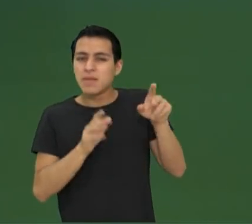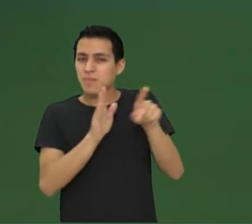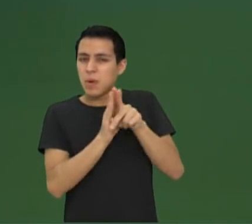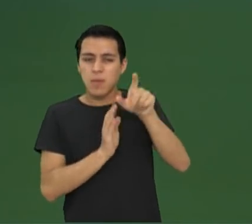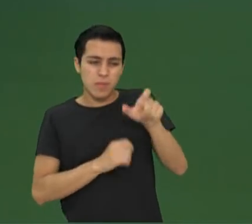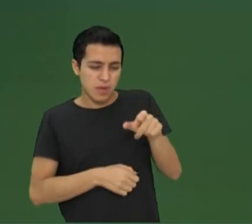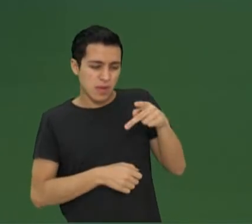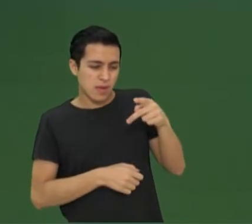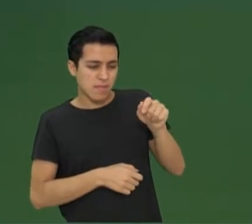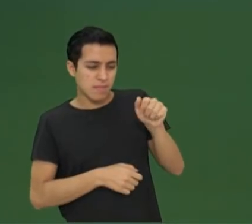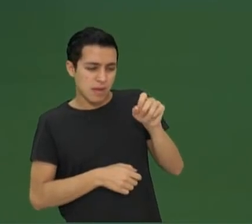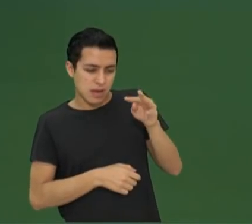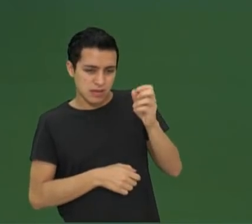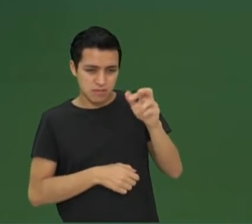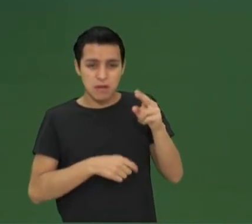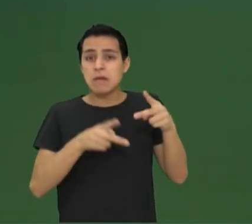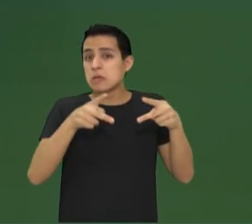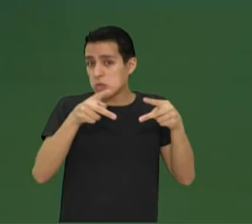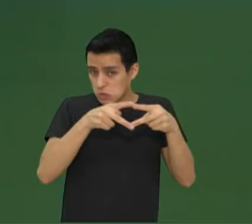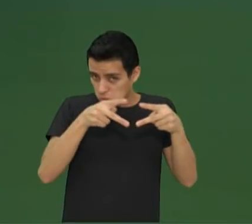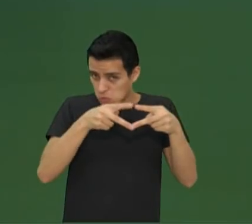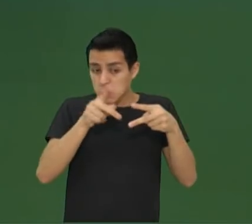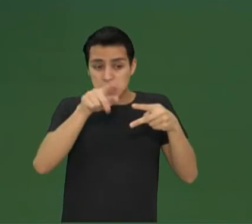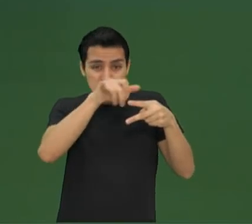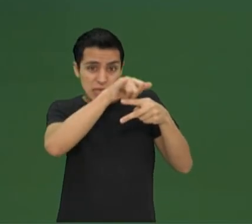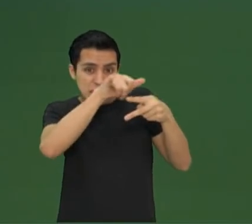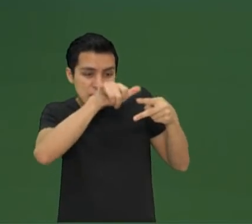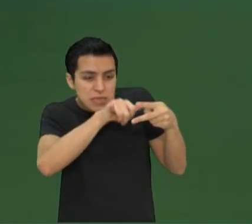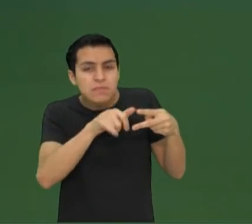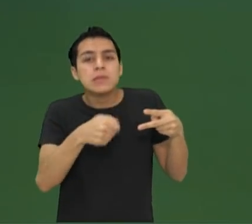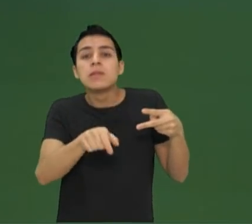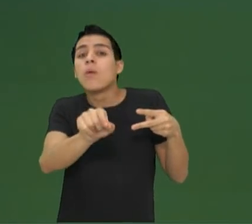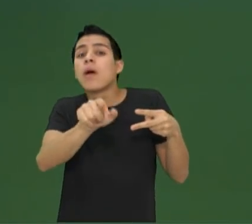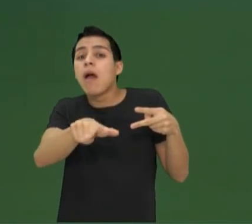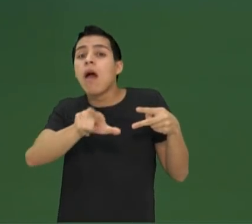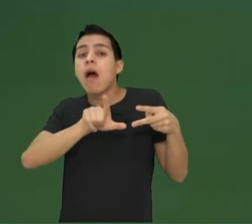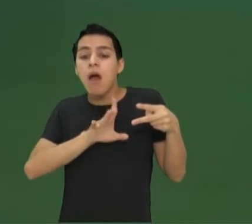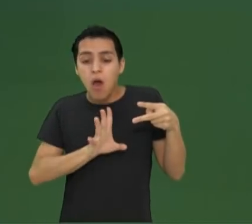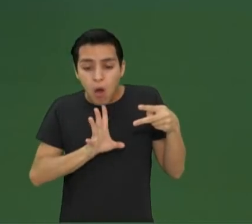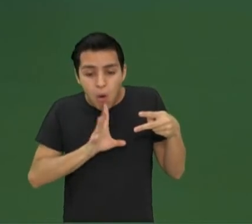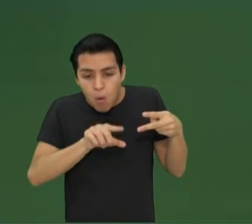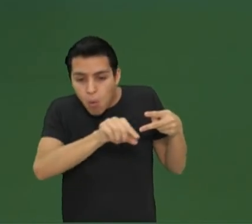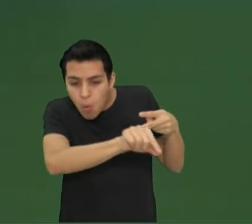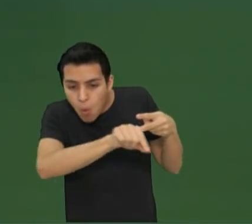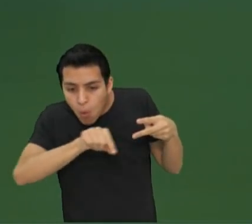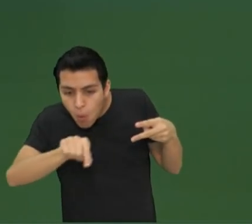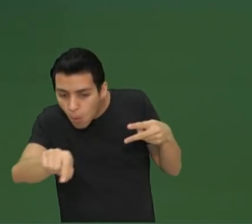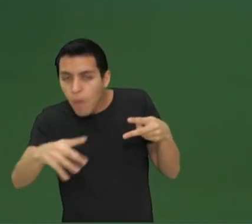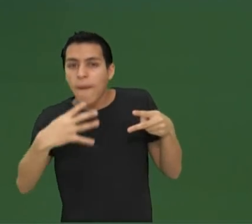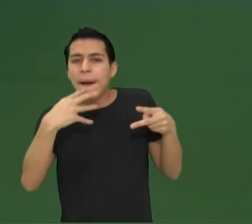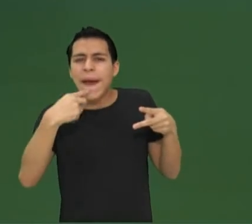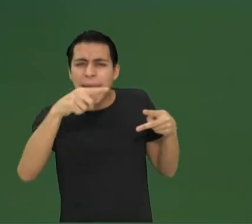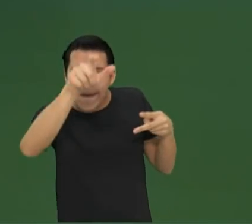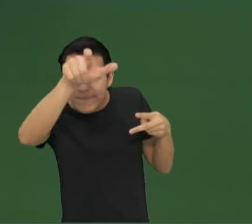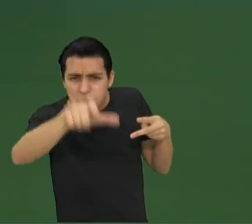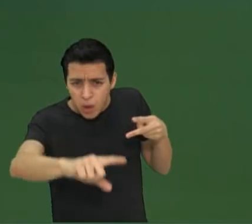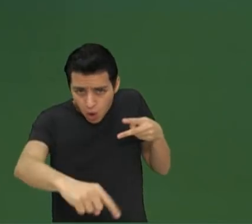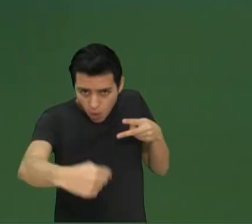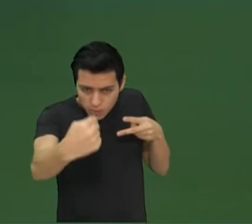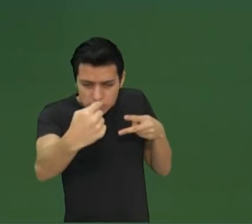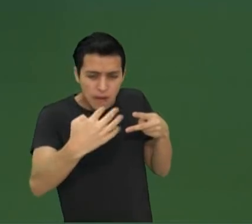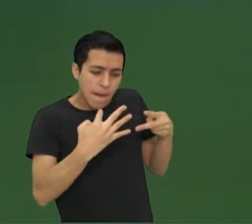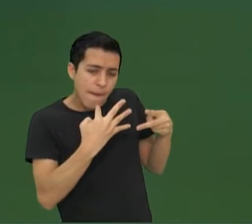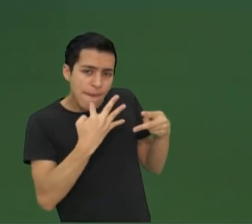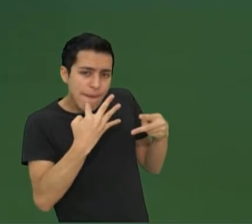de destreza no jogo. Você precisa entender o jogo, você precisa entender o adversário para poder aplicar um mate desse nível